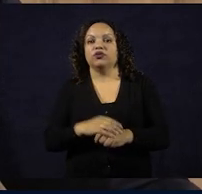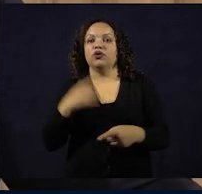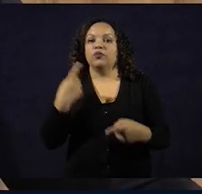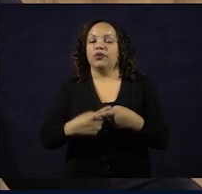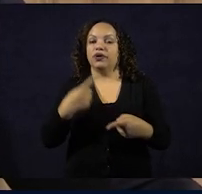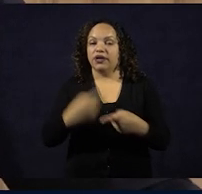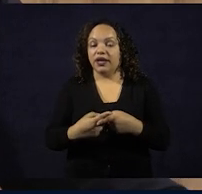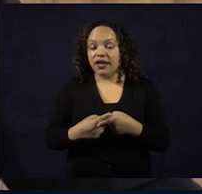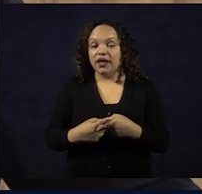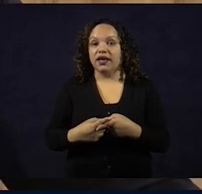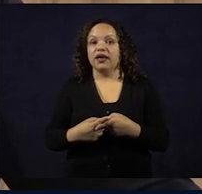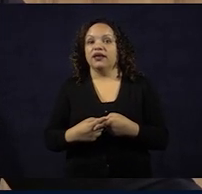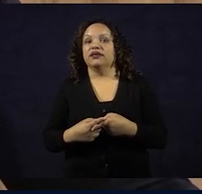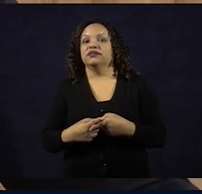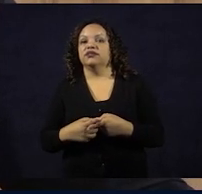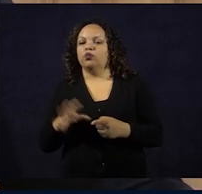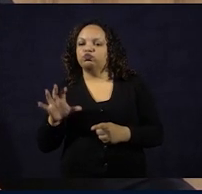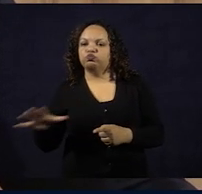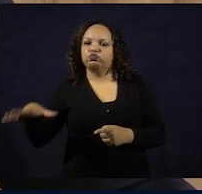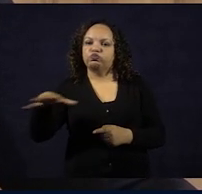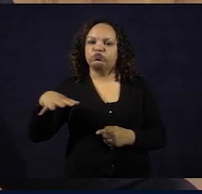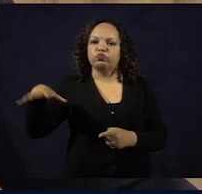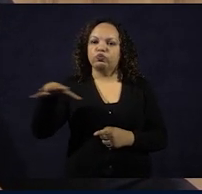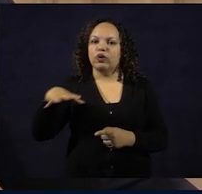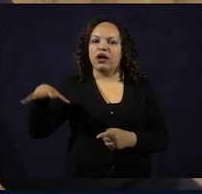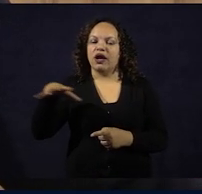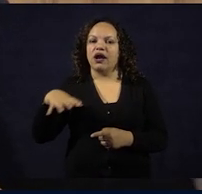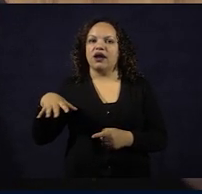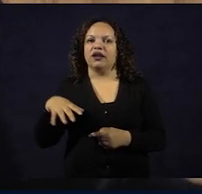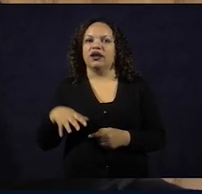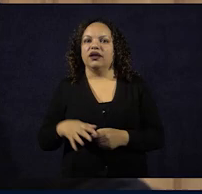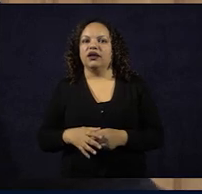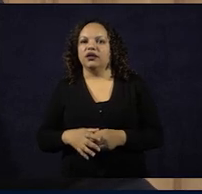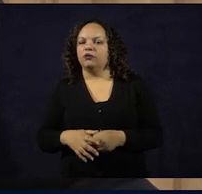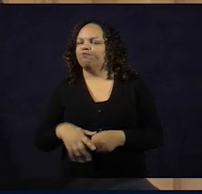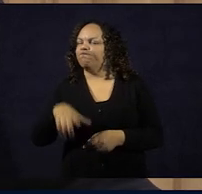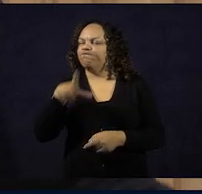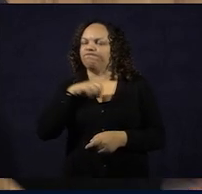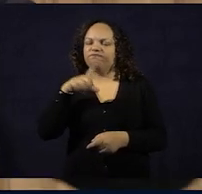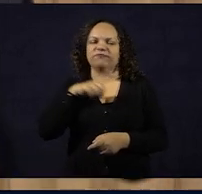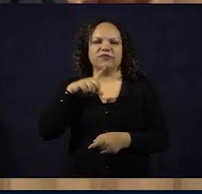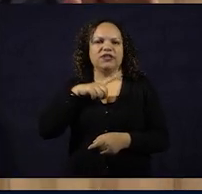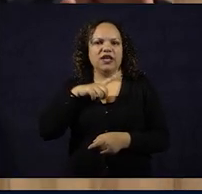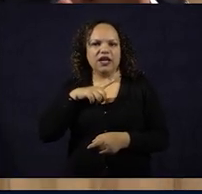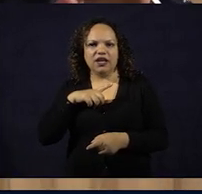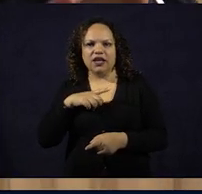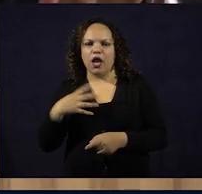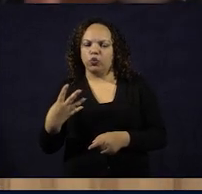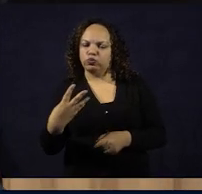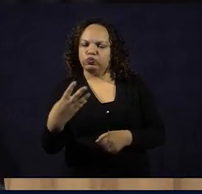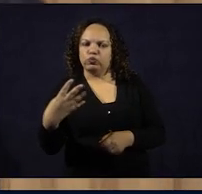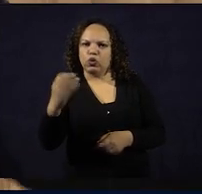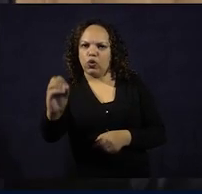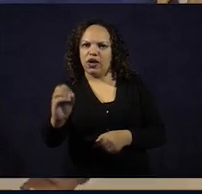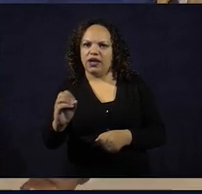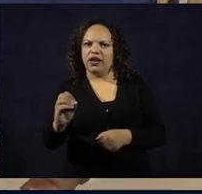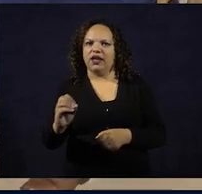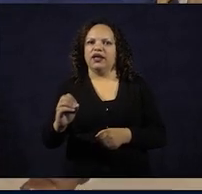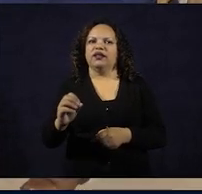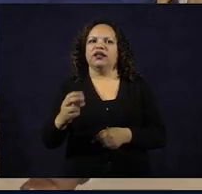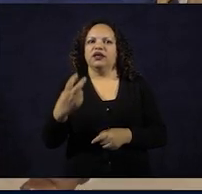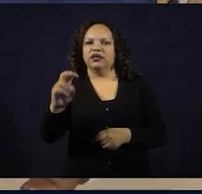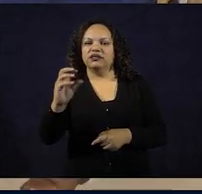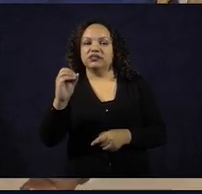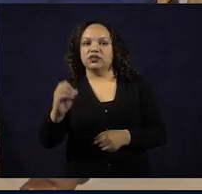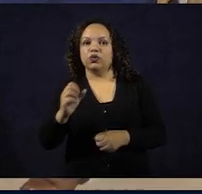se é um setor que o Brasil ganha produtividade a 40 50 anos muito diferente do que a gente enxerga aí no